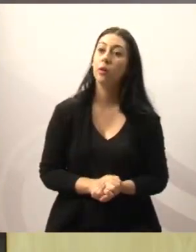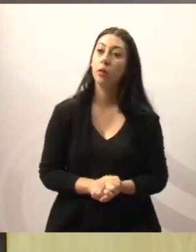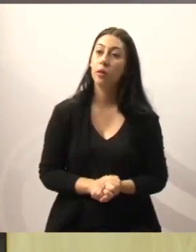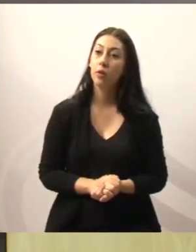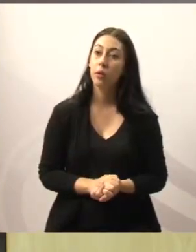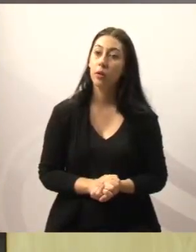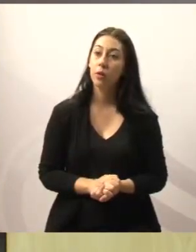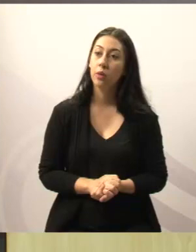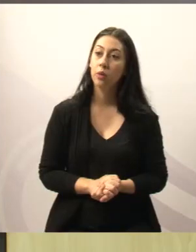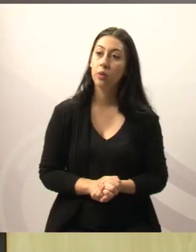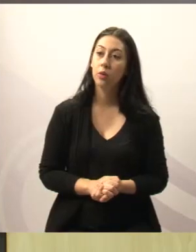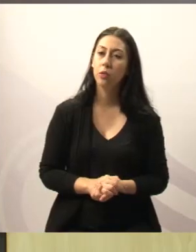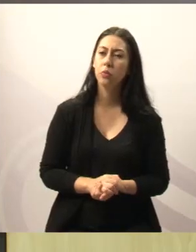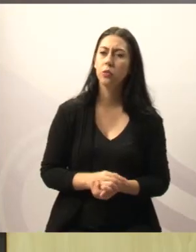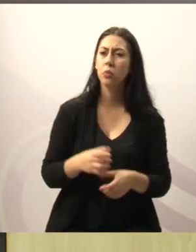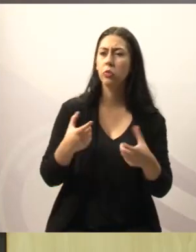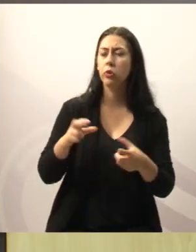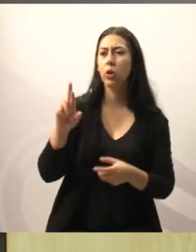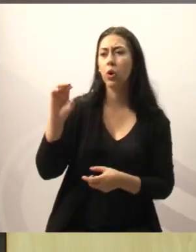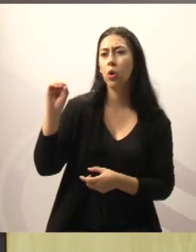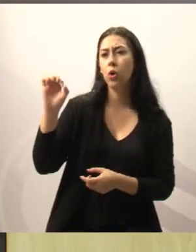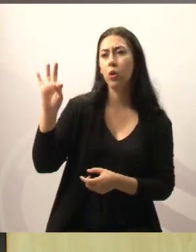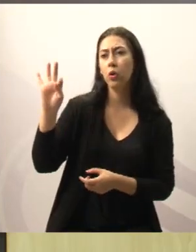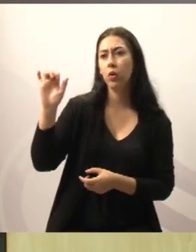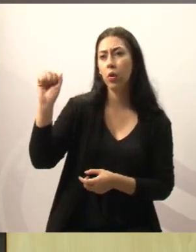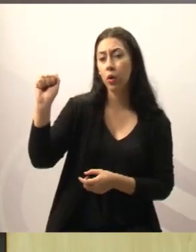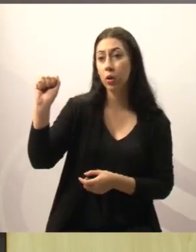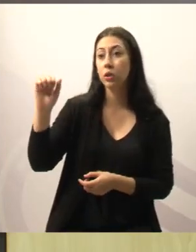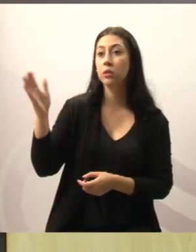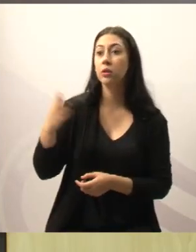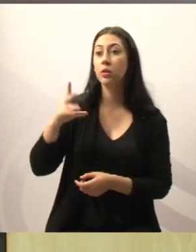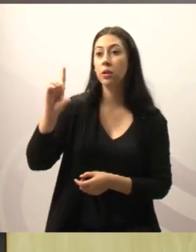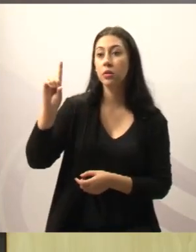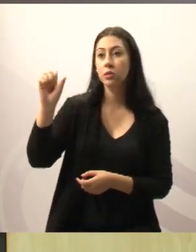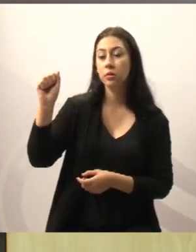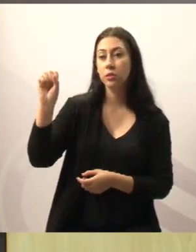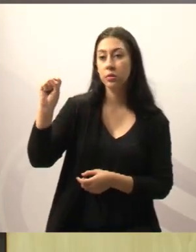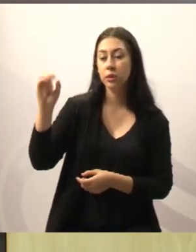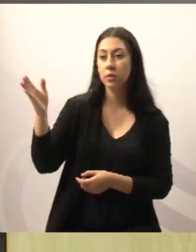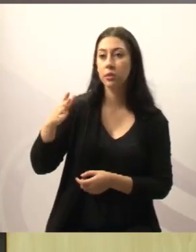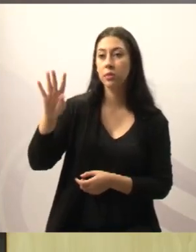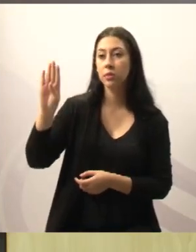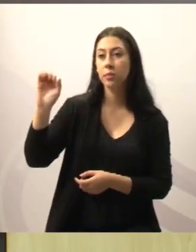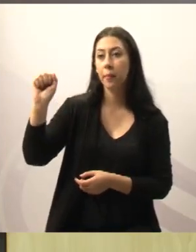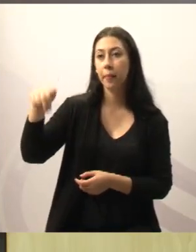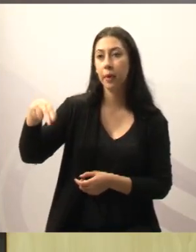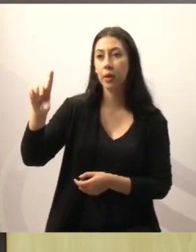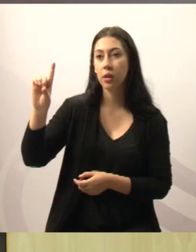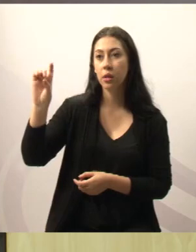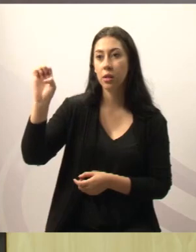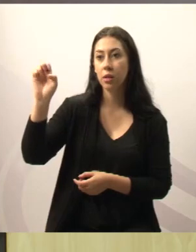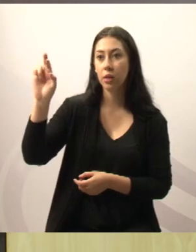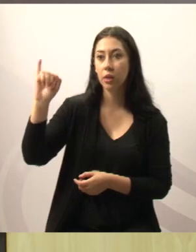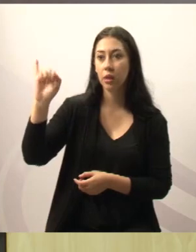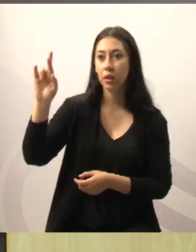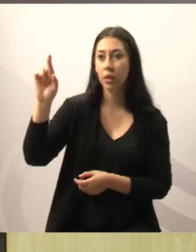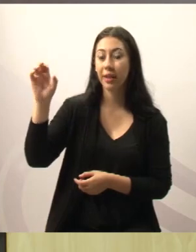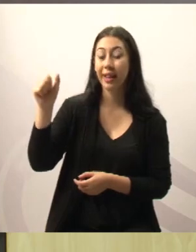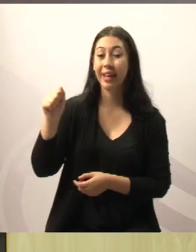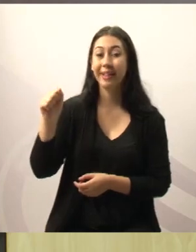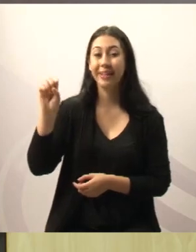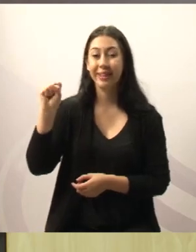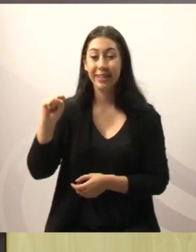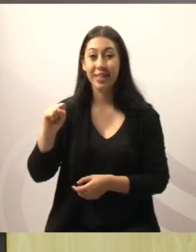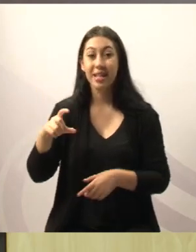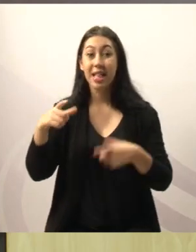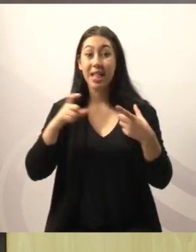concessionária Rota das Bandeiras, solicitando a instalação de placas na rodovia Dom Pedro I, indicando o acesso aos bairros Jamique e